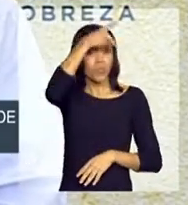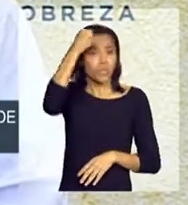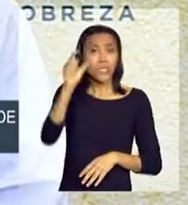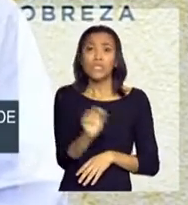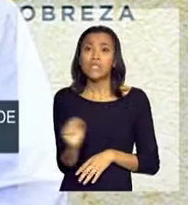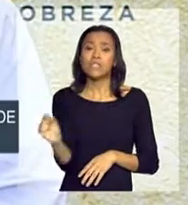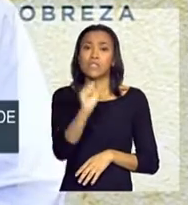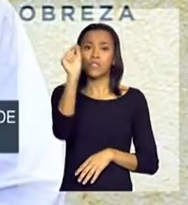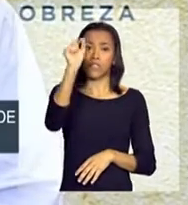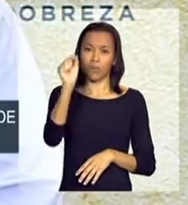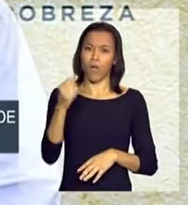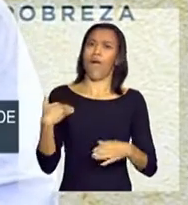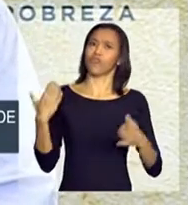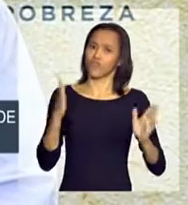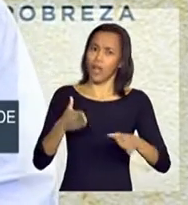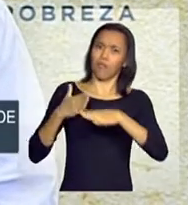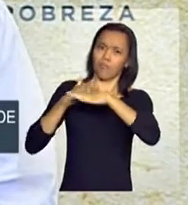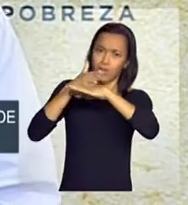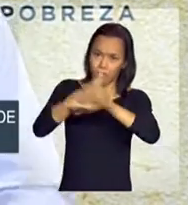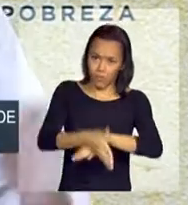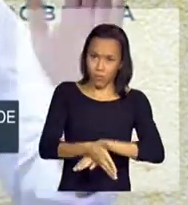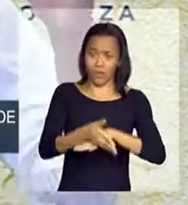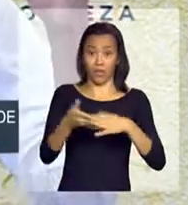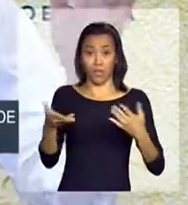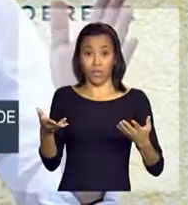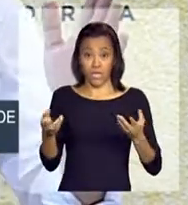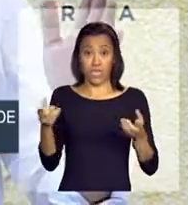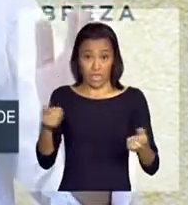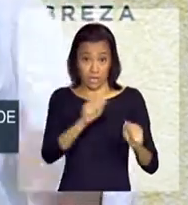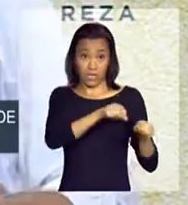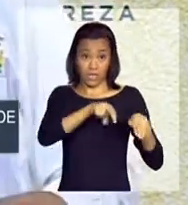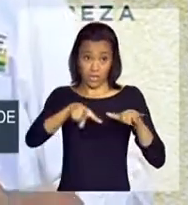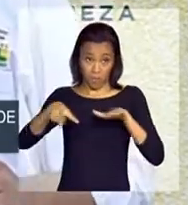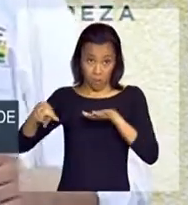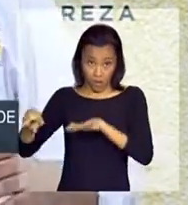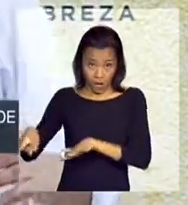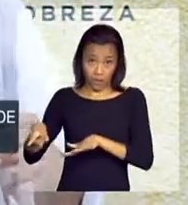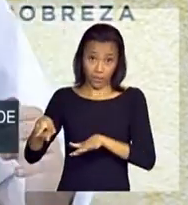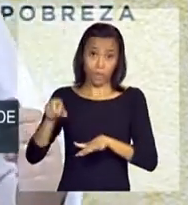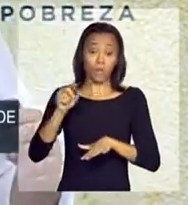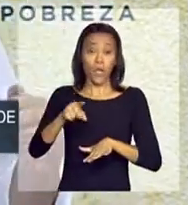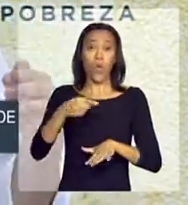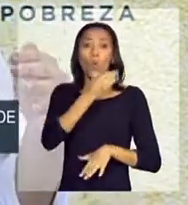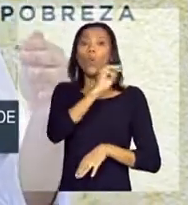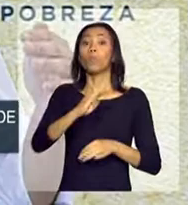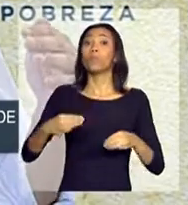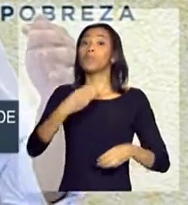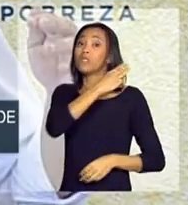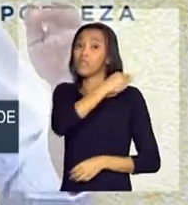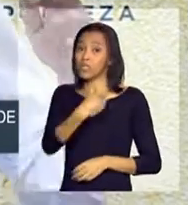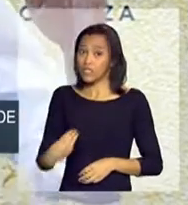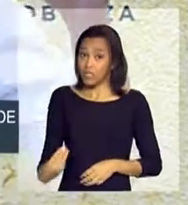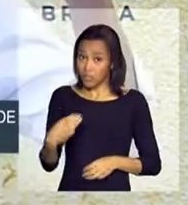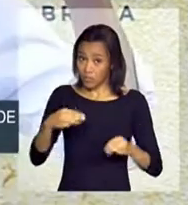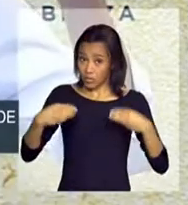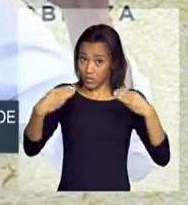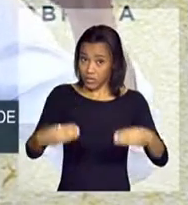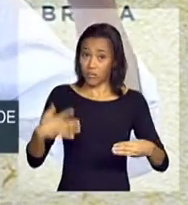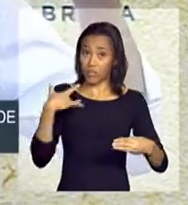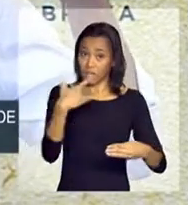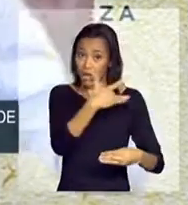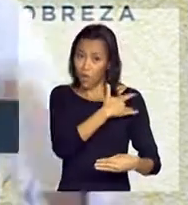a participar jar o começo do ano são na escola que essa semana de mobilização o Ministério da Saúde está dando como se fosse